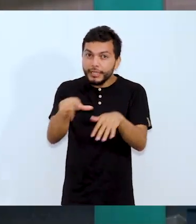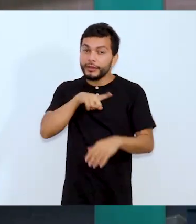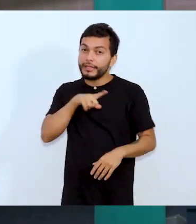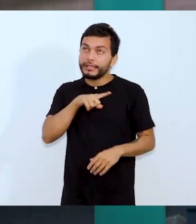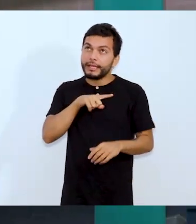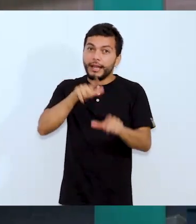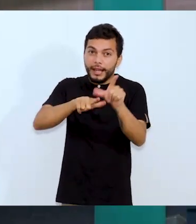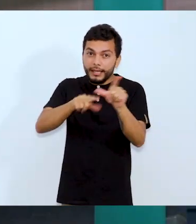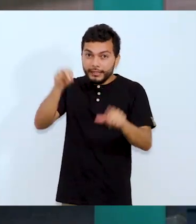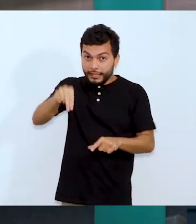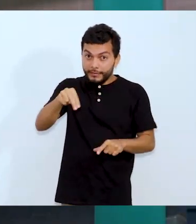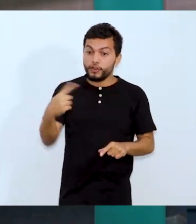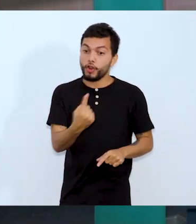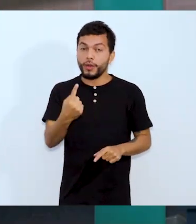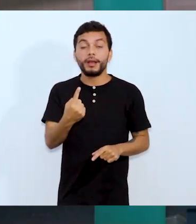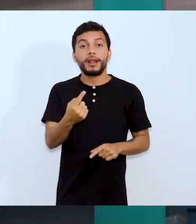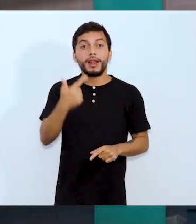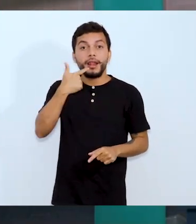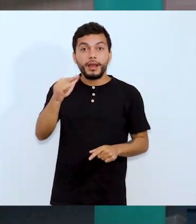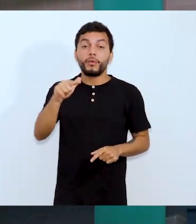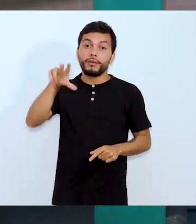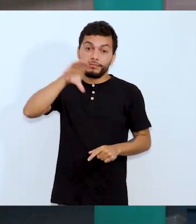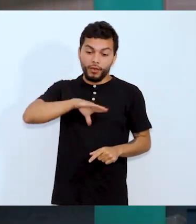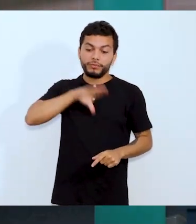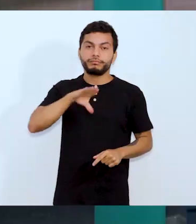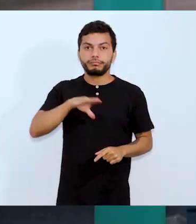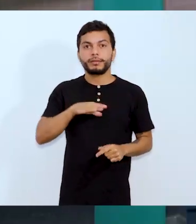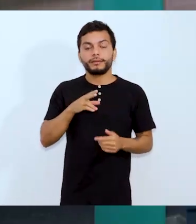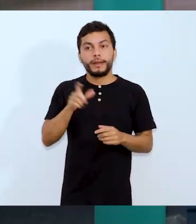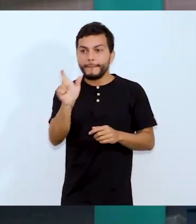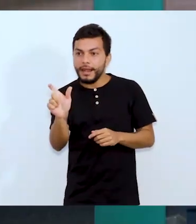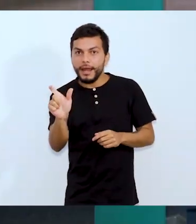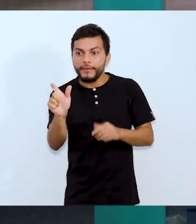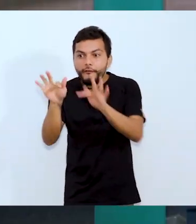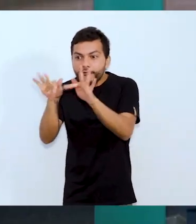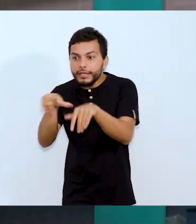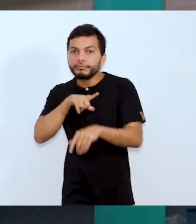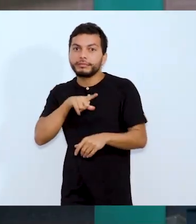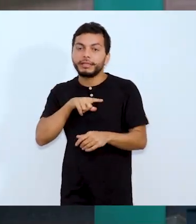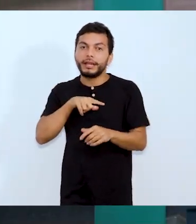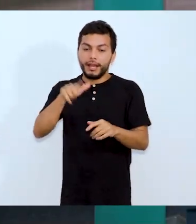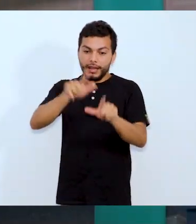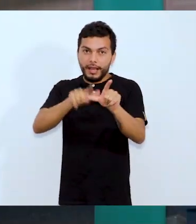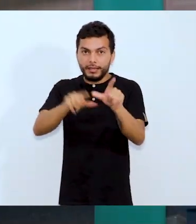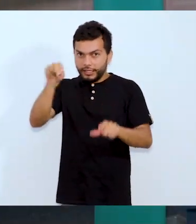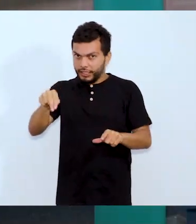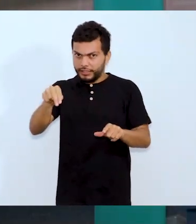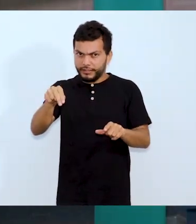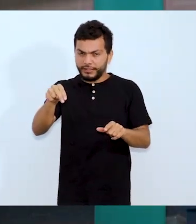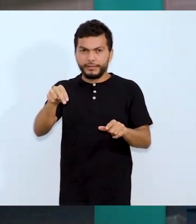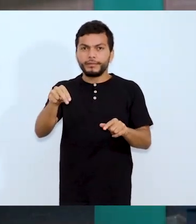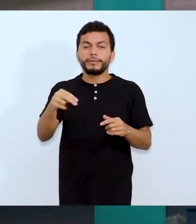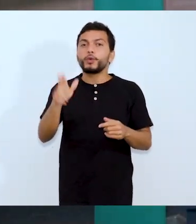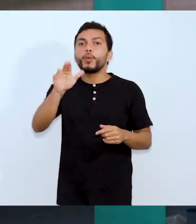Na nossa língua portuguesa, as palavras terminam sempre com a letra M, nunca com a letra